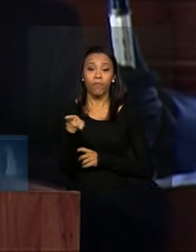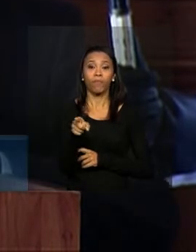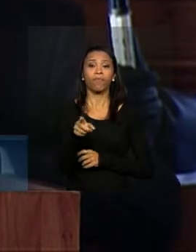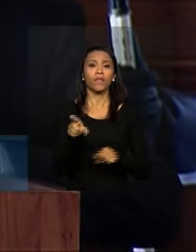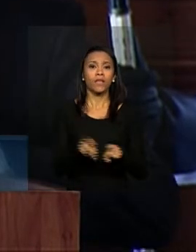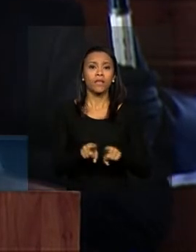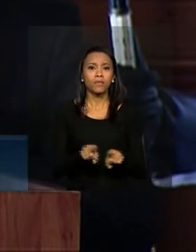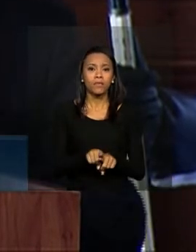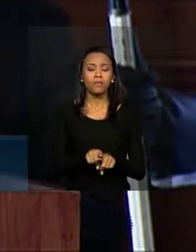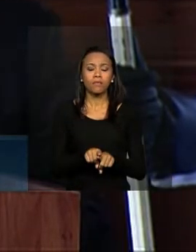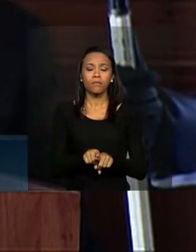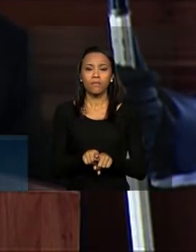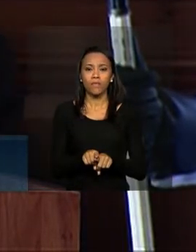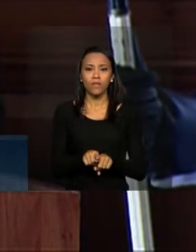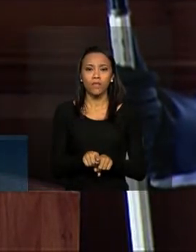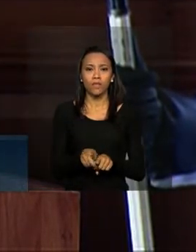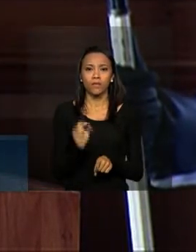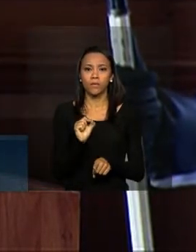da expressão